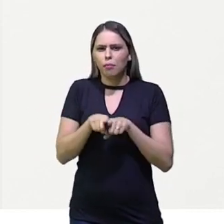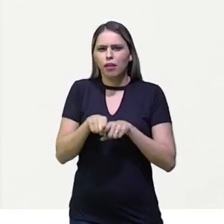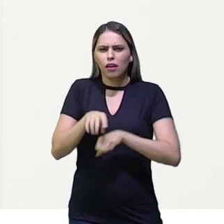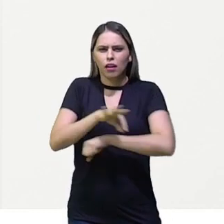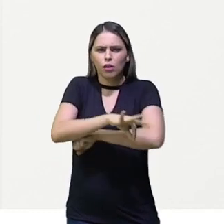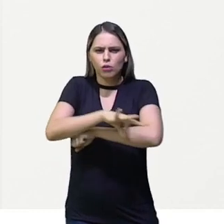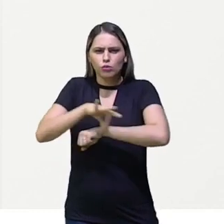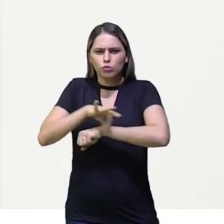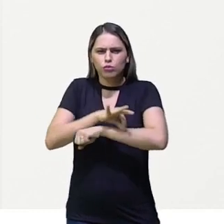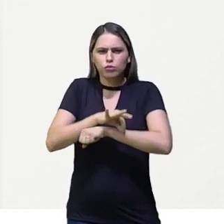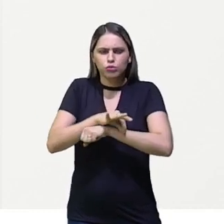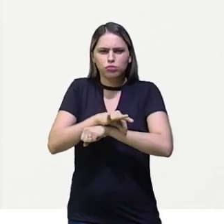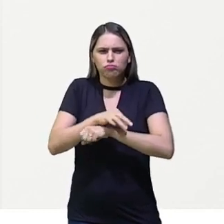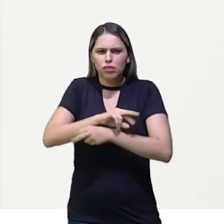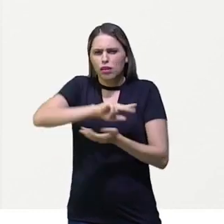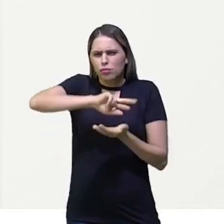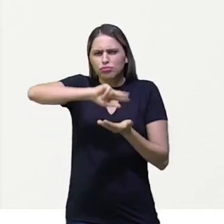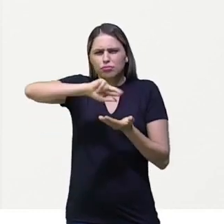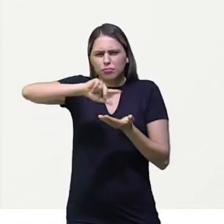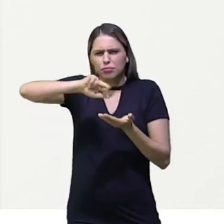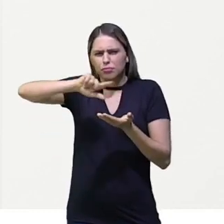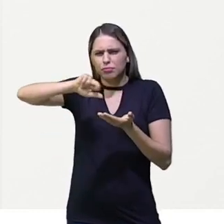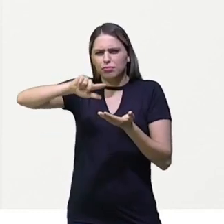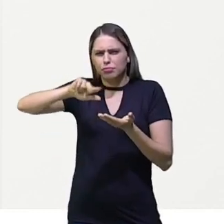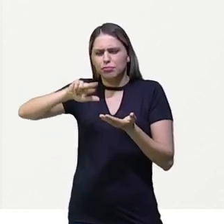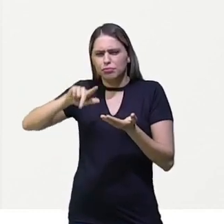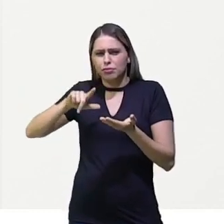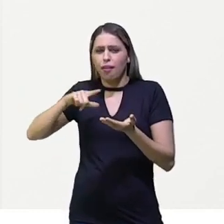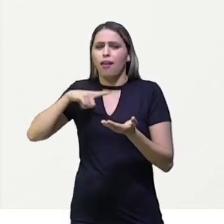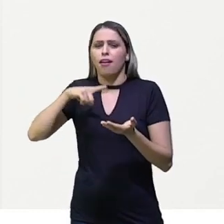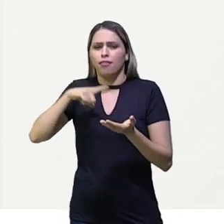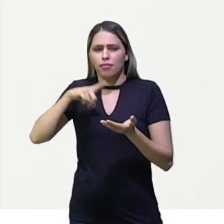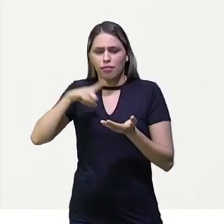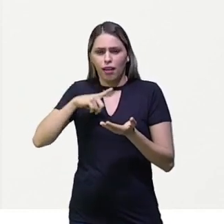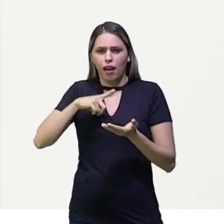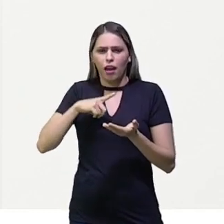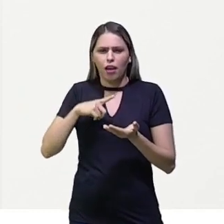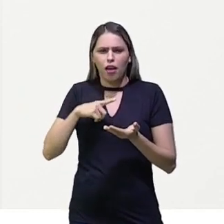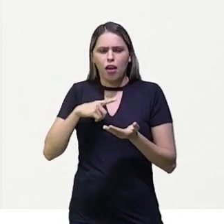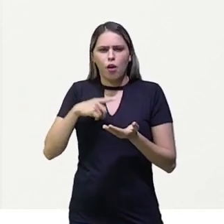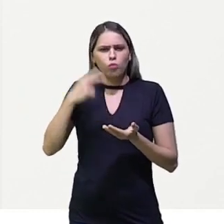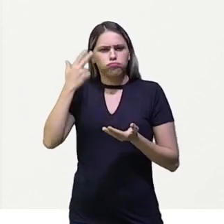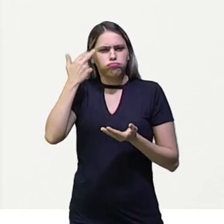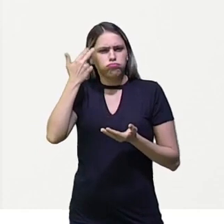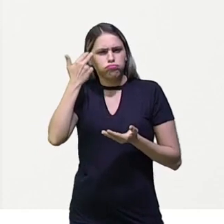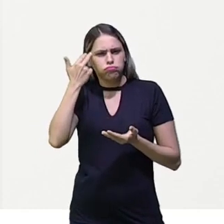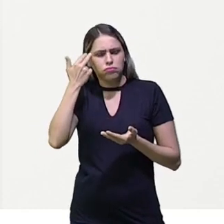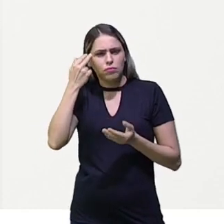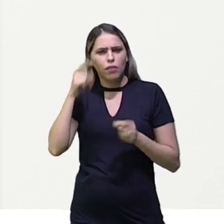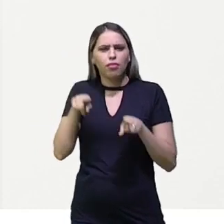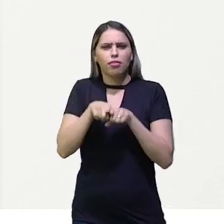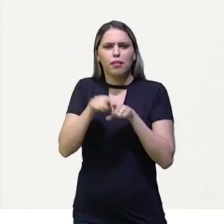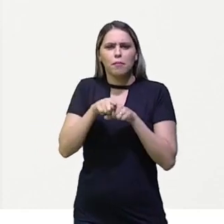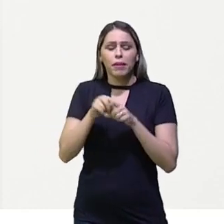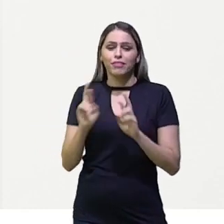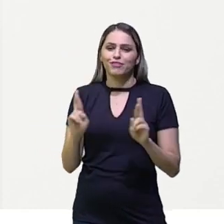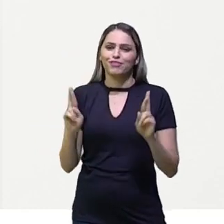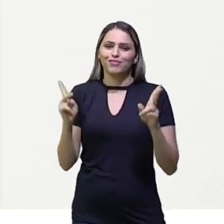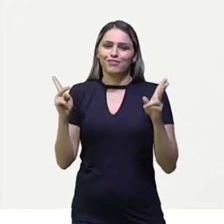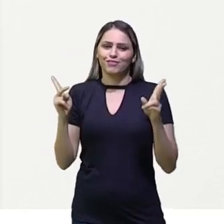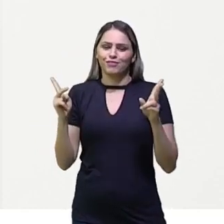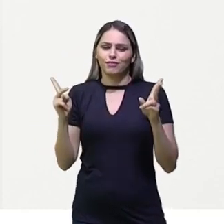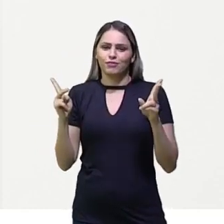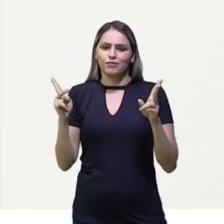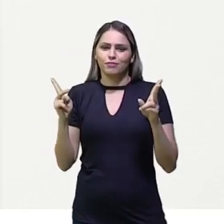instrumento de medida não convencionais e os convencionais. Os não convencionais consideramos passos,